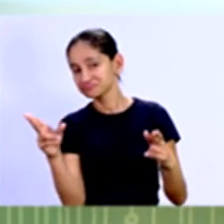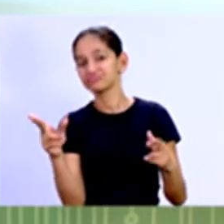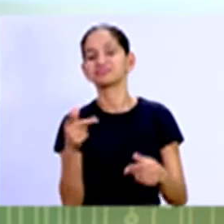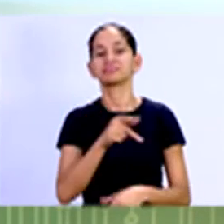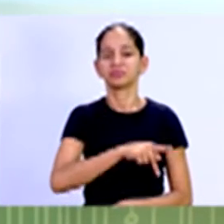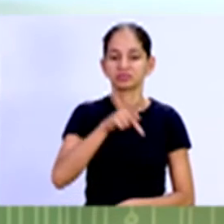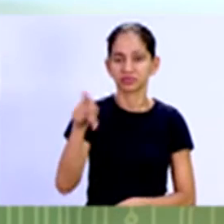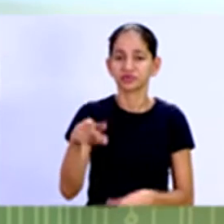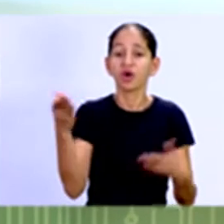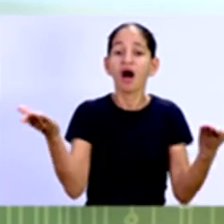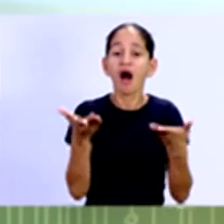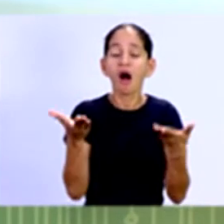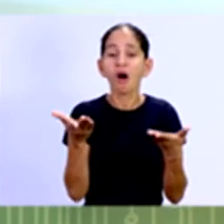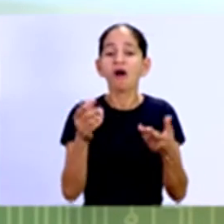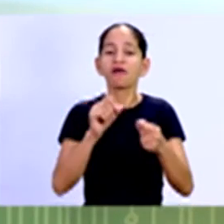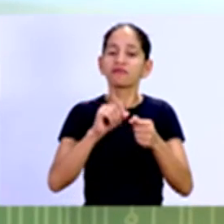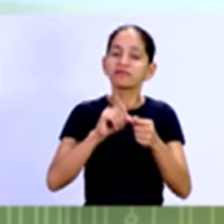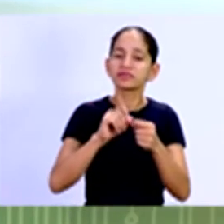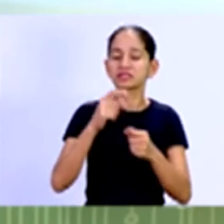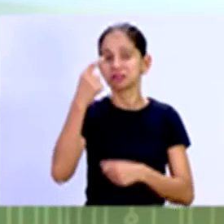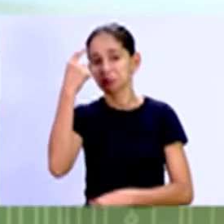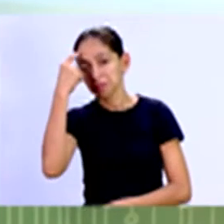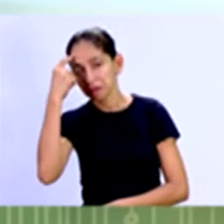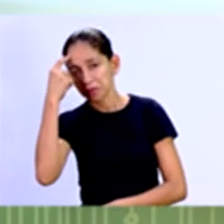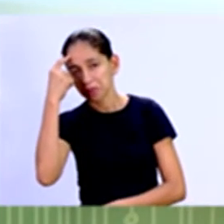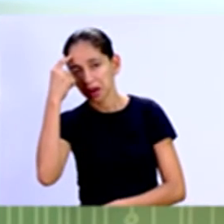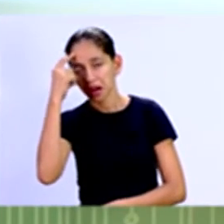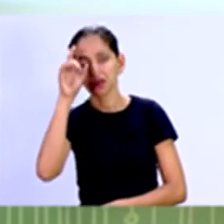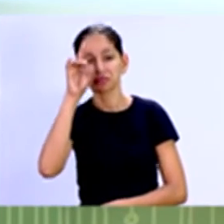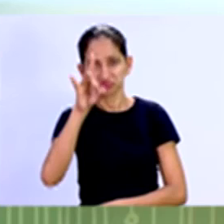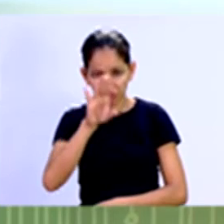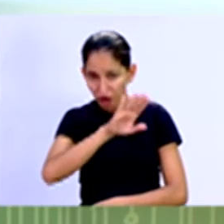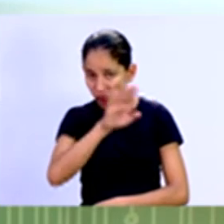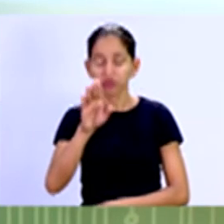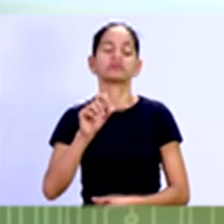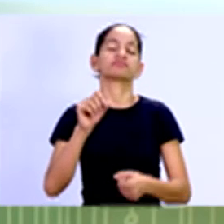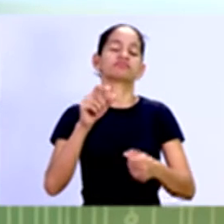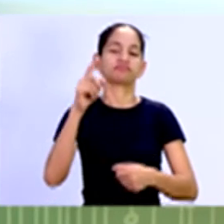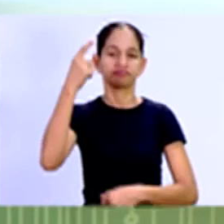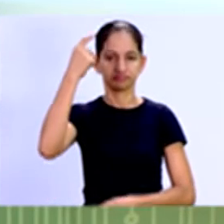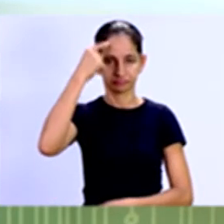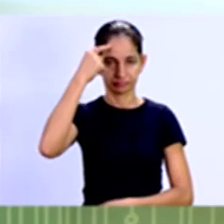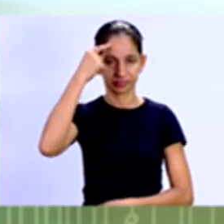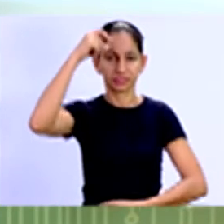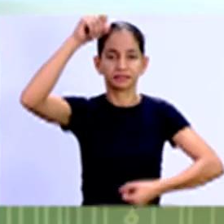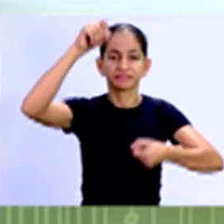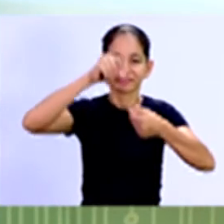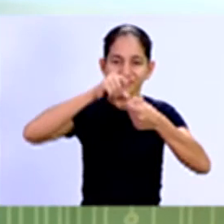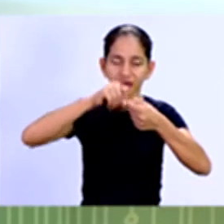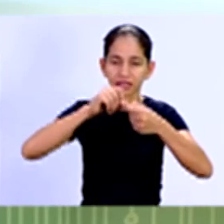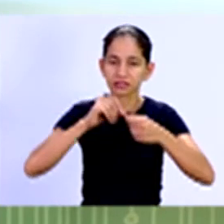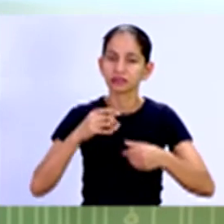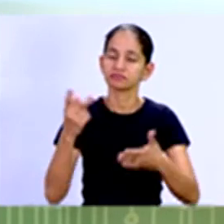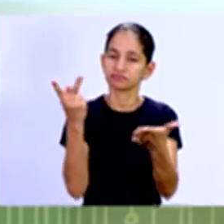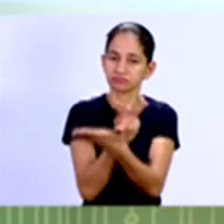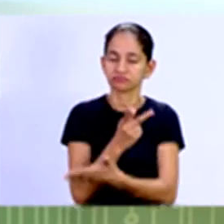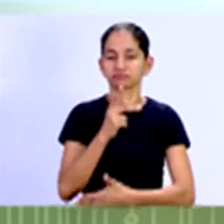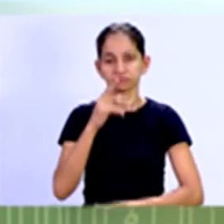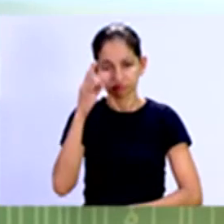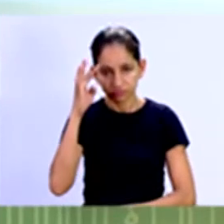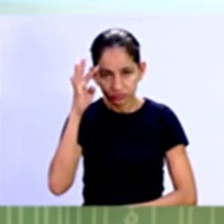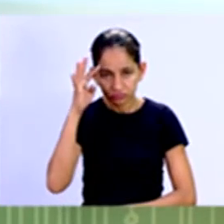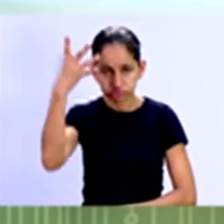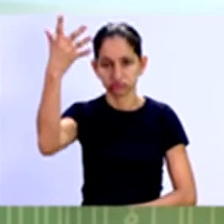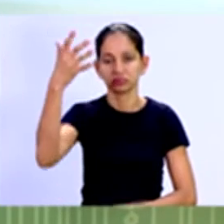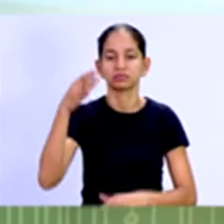passa agora não mais a só pensar, né? A gente passa a agir a partir da ideia desse sujeito ético,